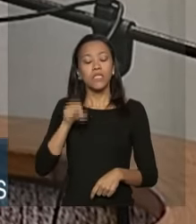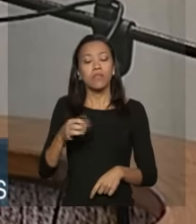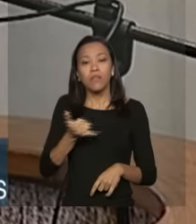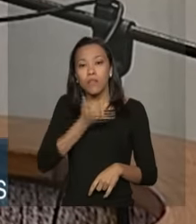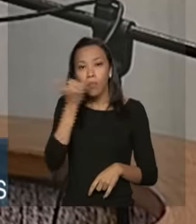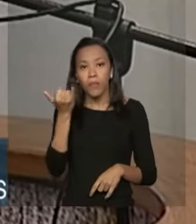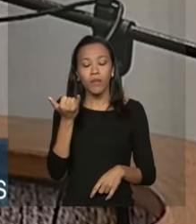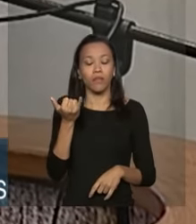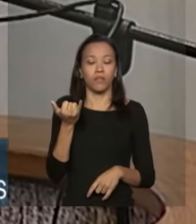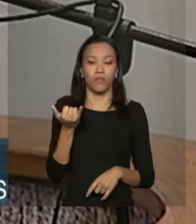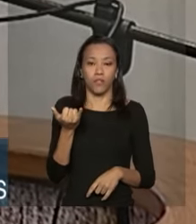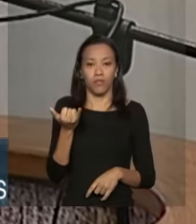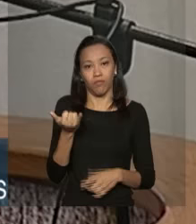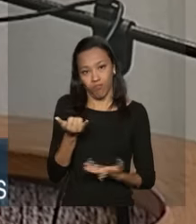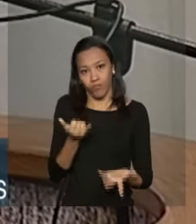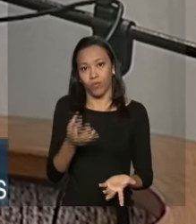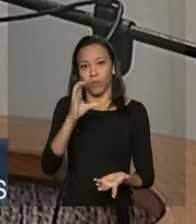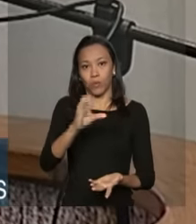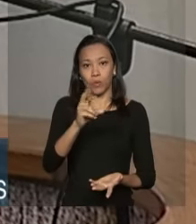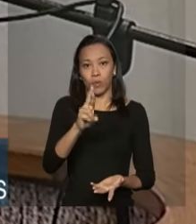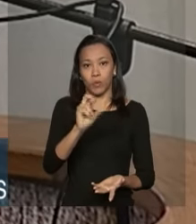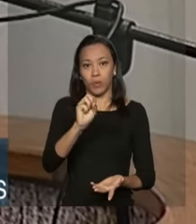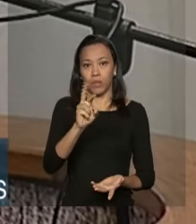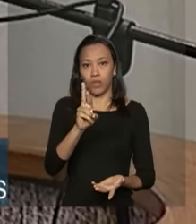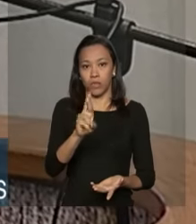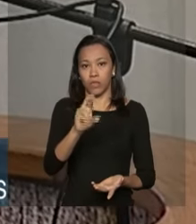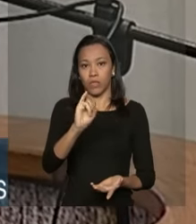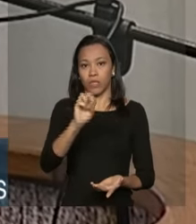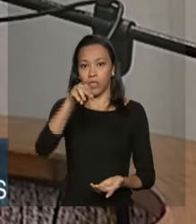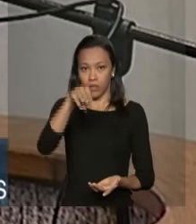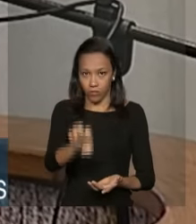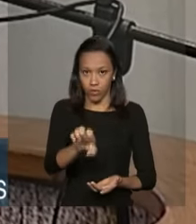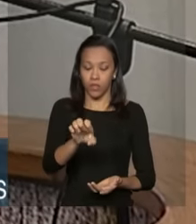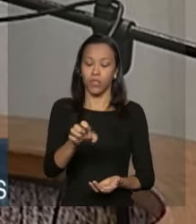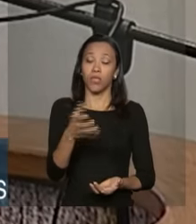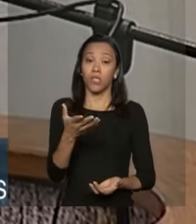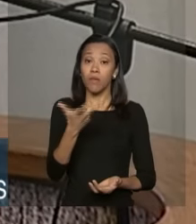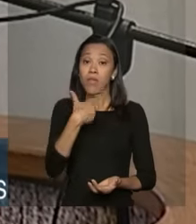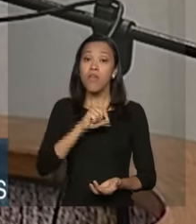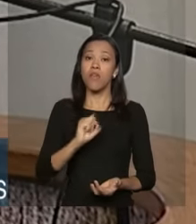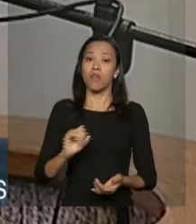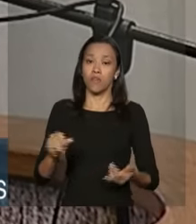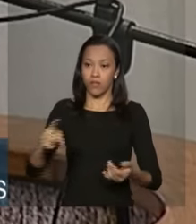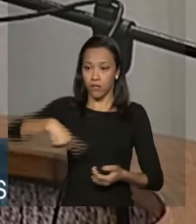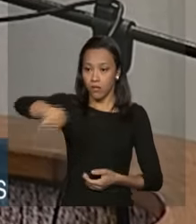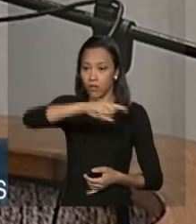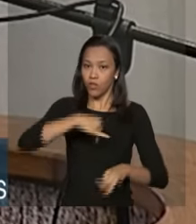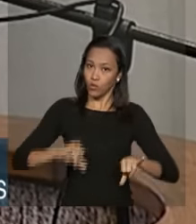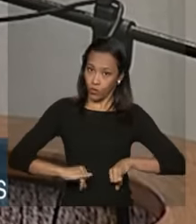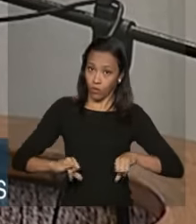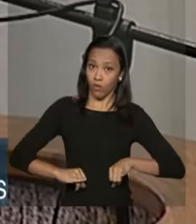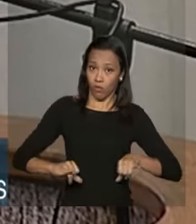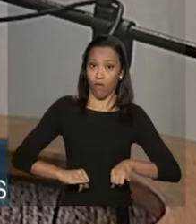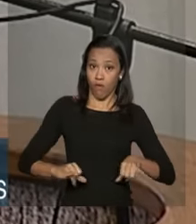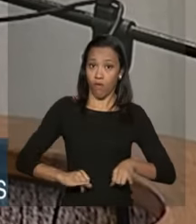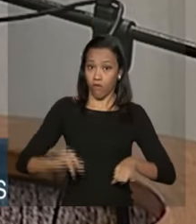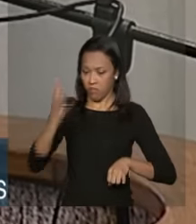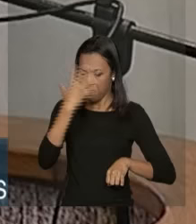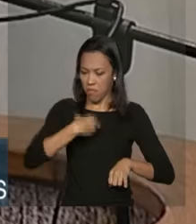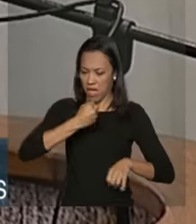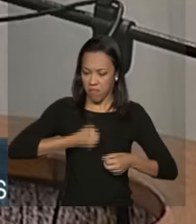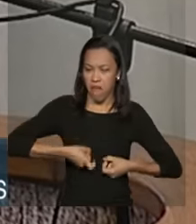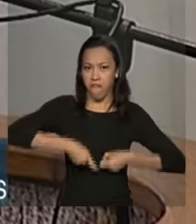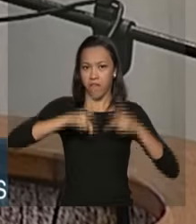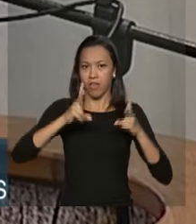perpetuidade do crime a verdade que as vítimas desse crime são submetidas aos piores